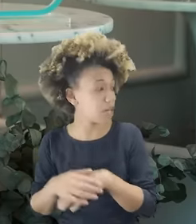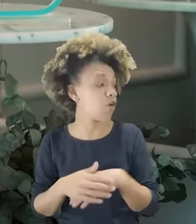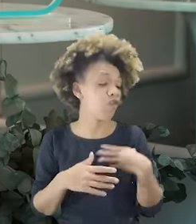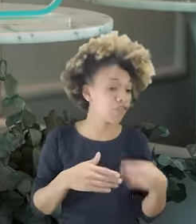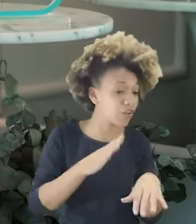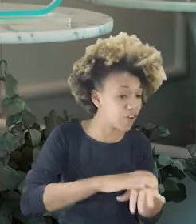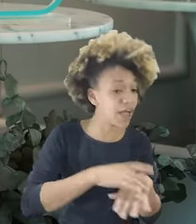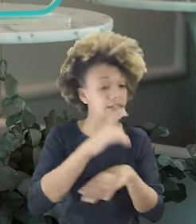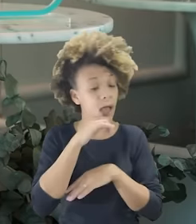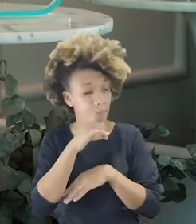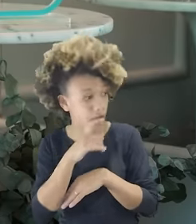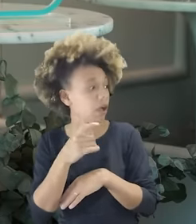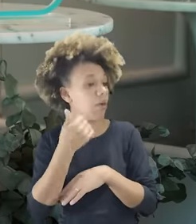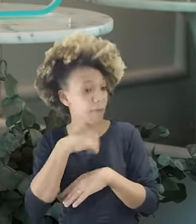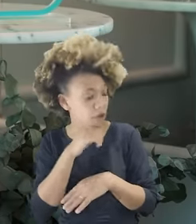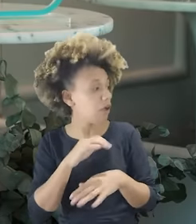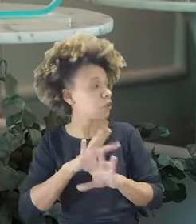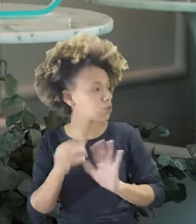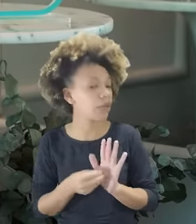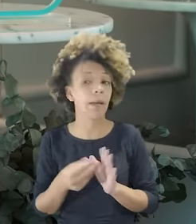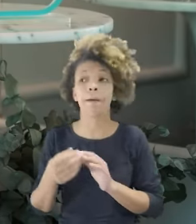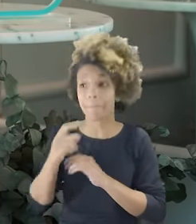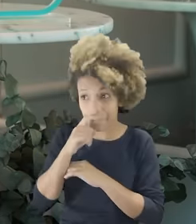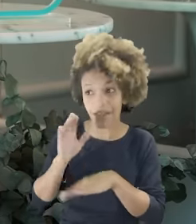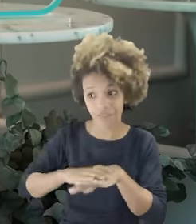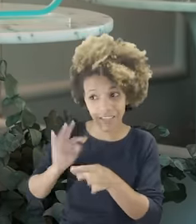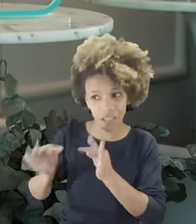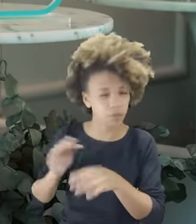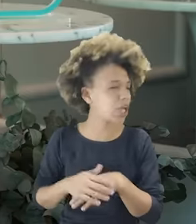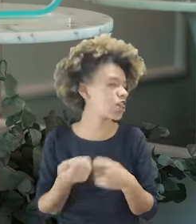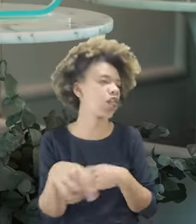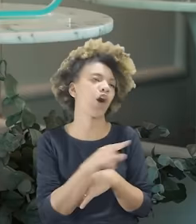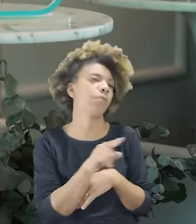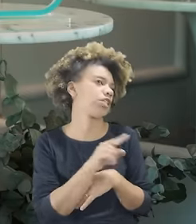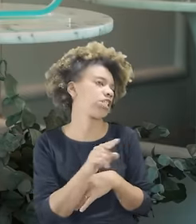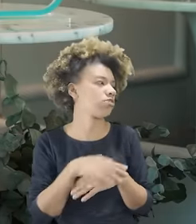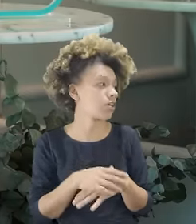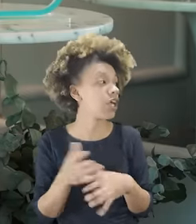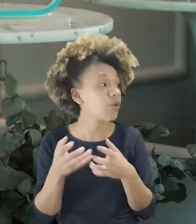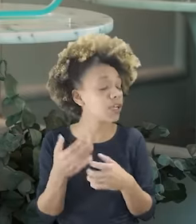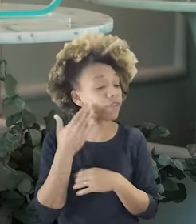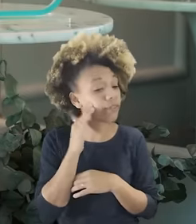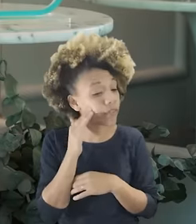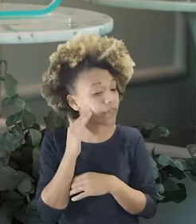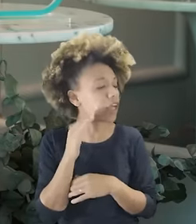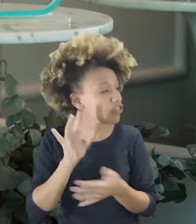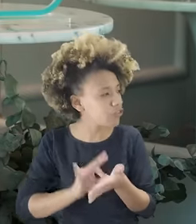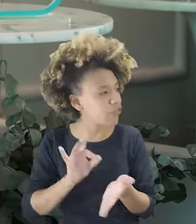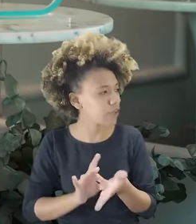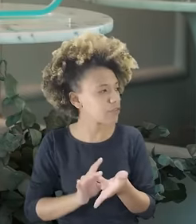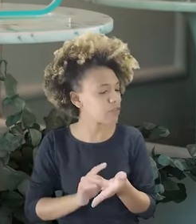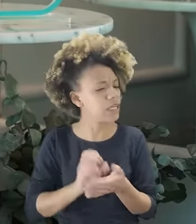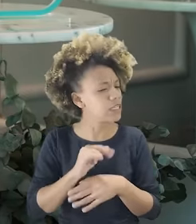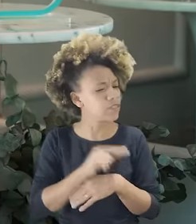faz o sobrinho faz a família inteira faz e quando você fala pai Faz terapia ele fala eu não preciso eu queria entender de